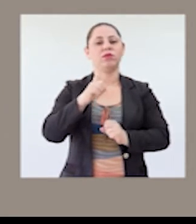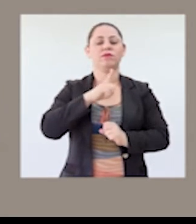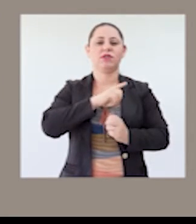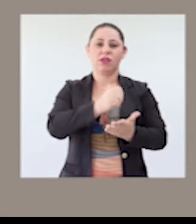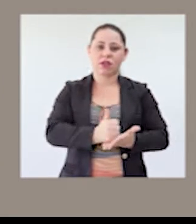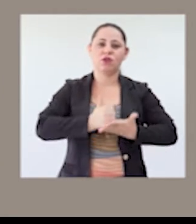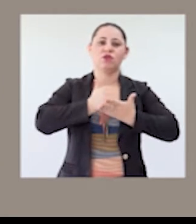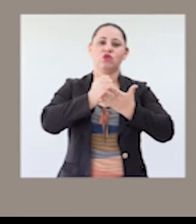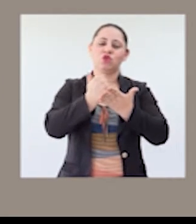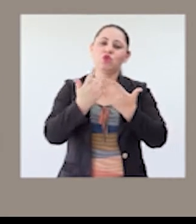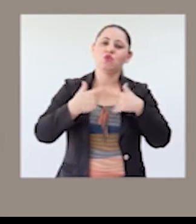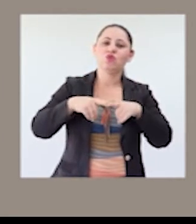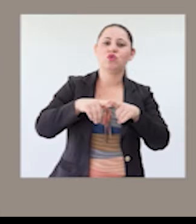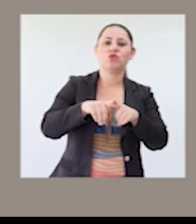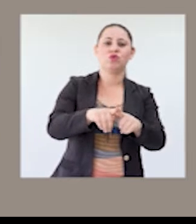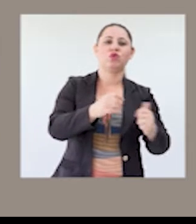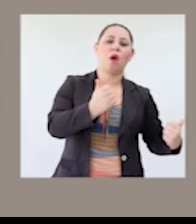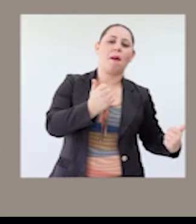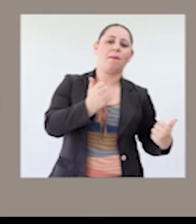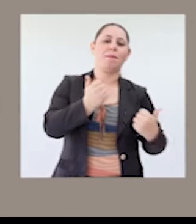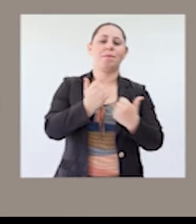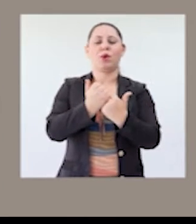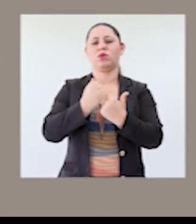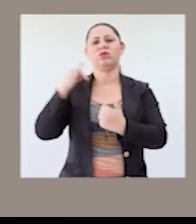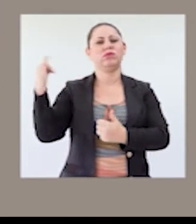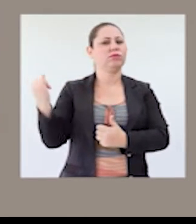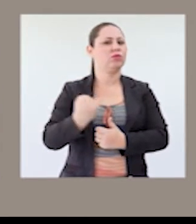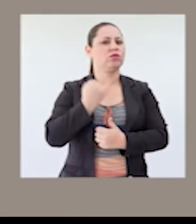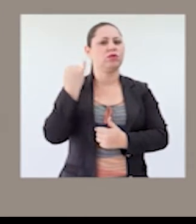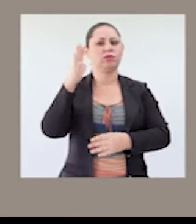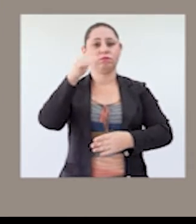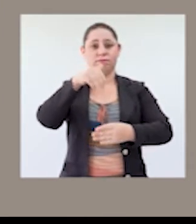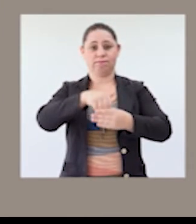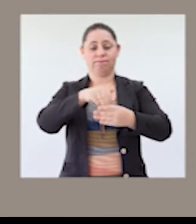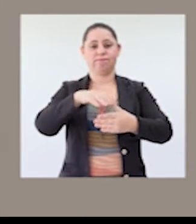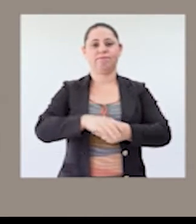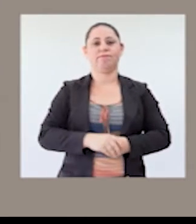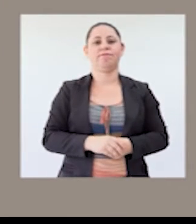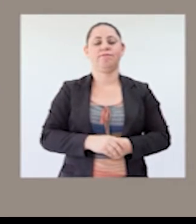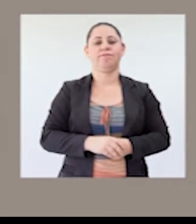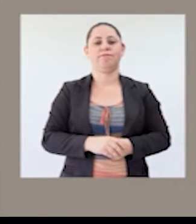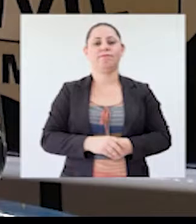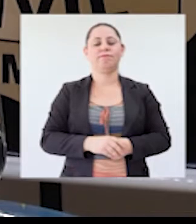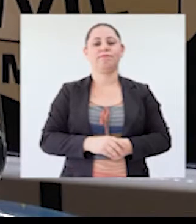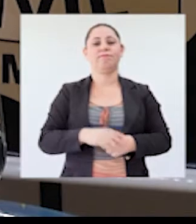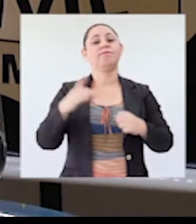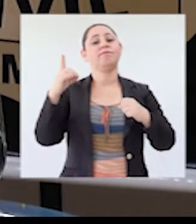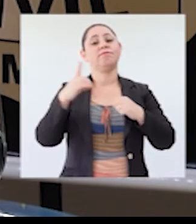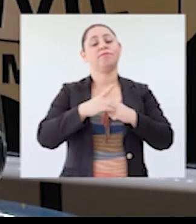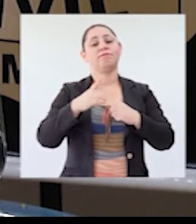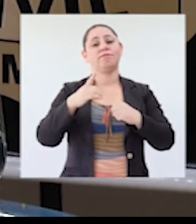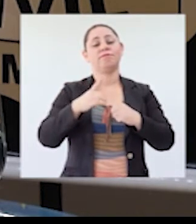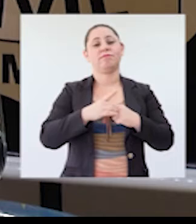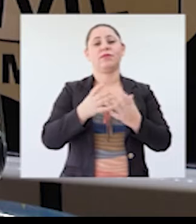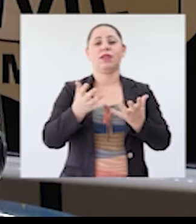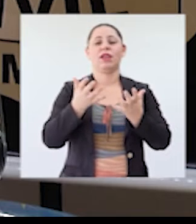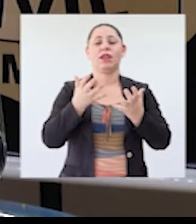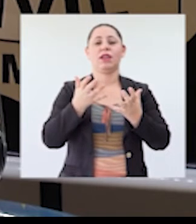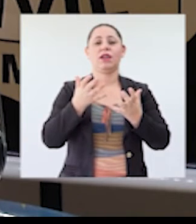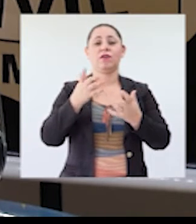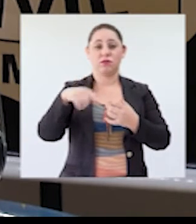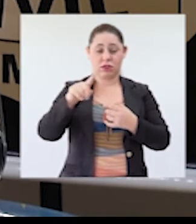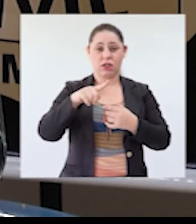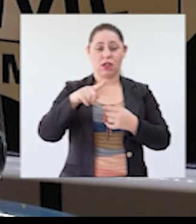vamos poder contar com esse apoio fundamental para a realização da eleição. Doutor Paulo,